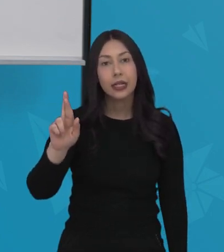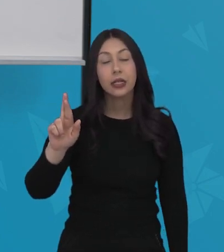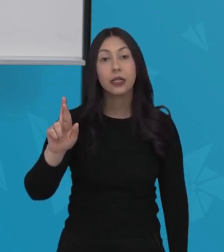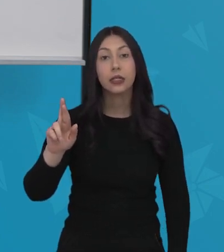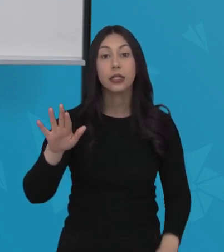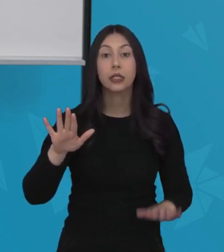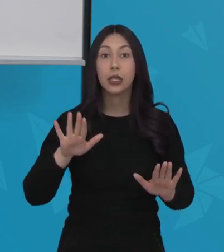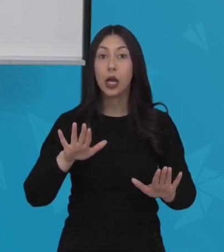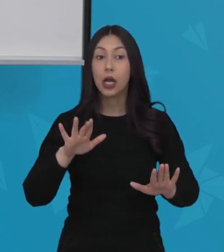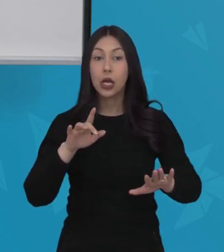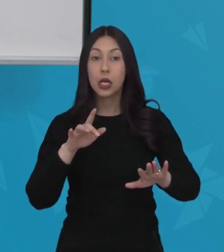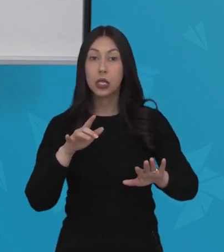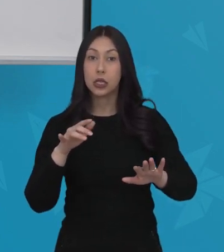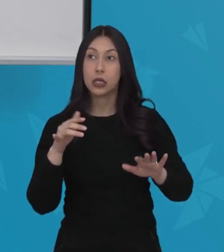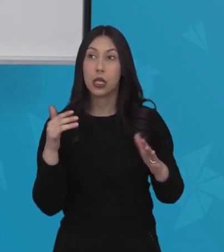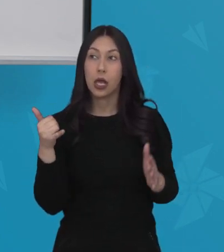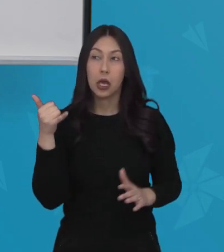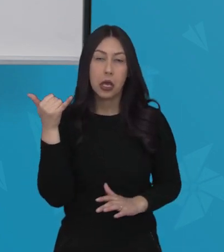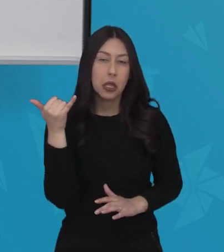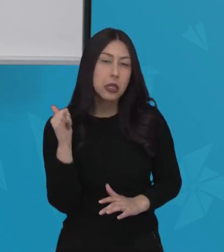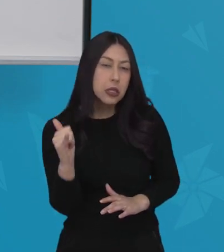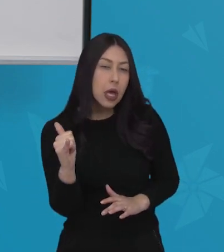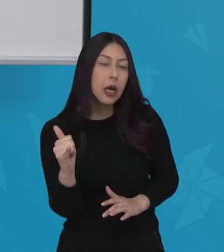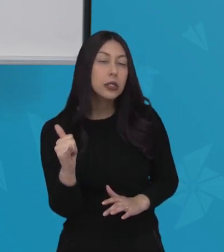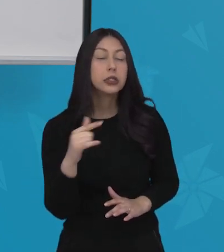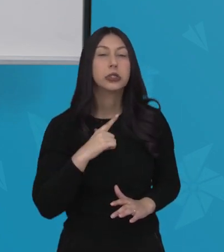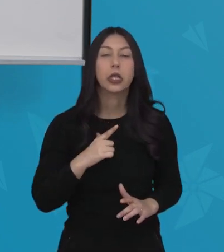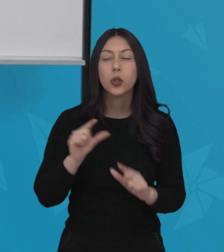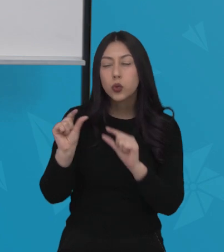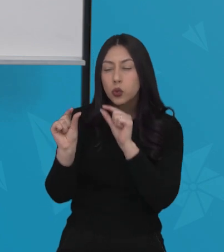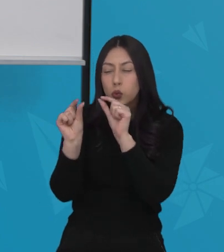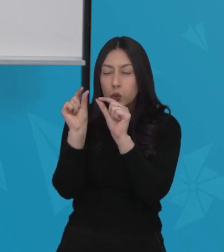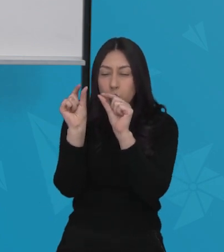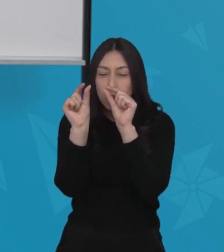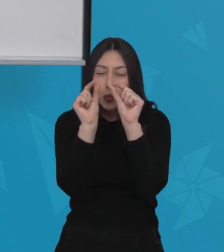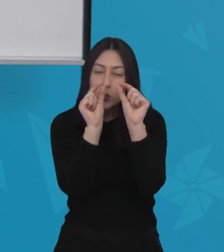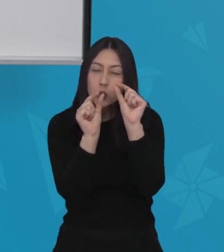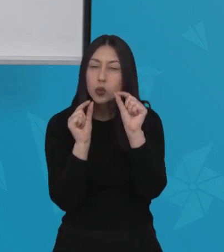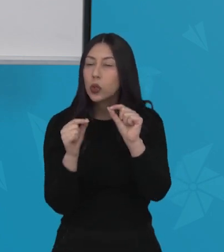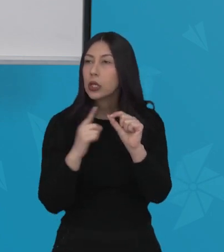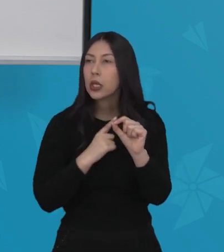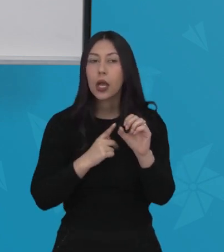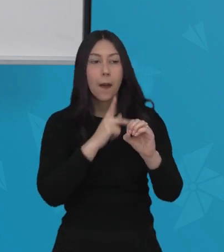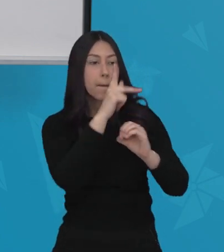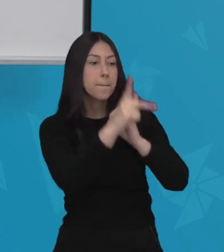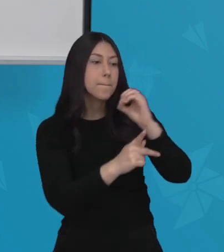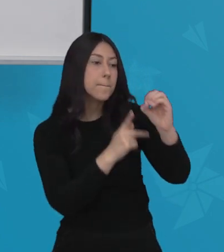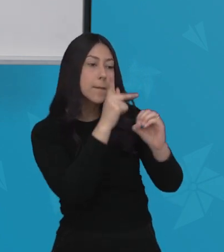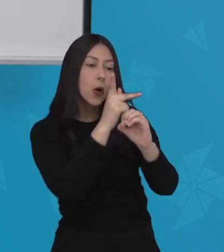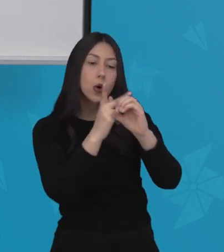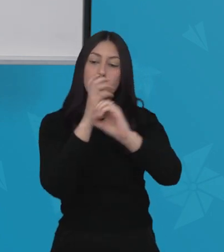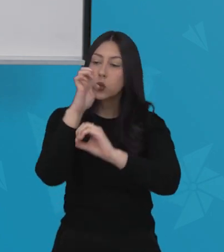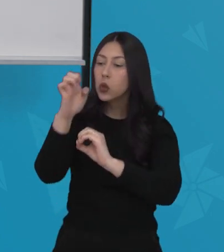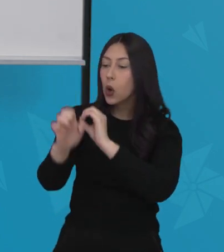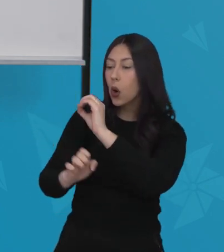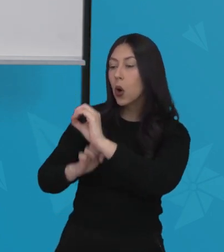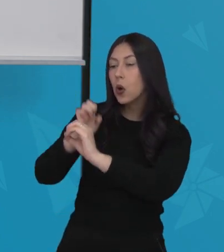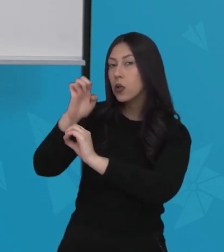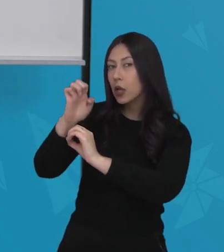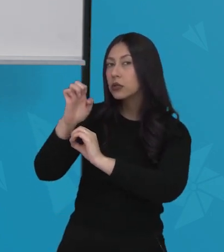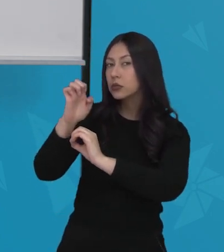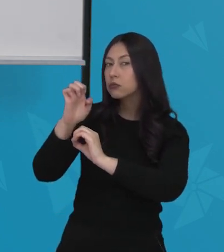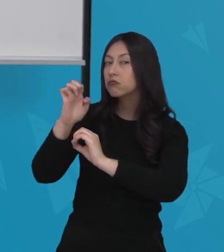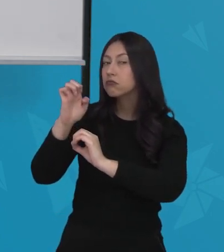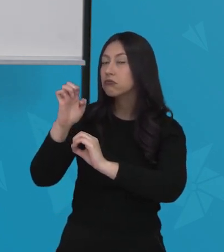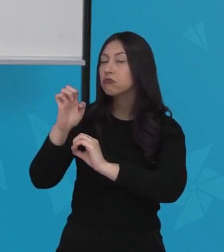física, existem algumas partículas que são muito famosas. Os prótons, os elétrons, talvez você já tenha ouvido